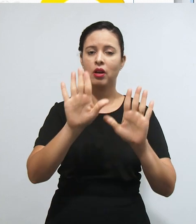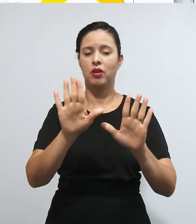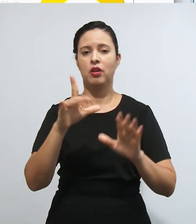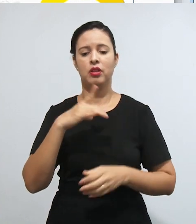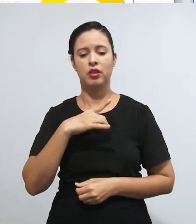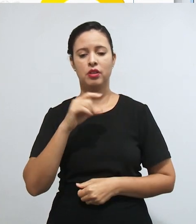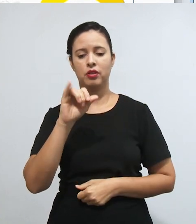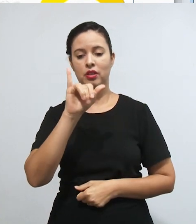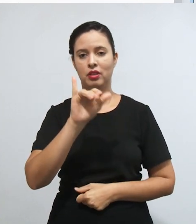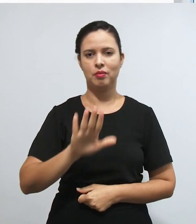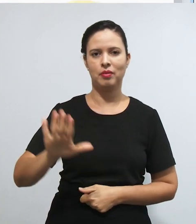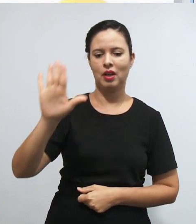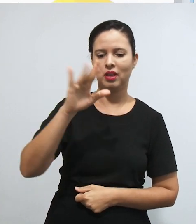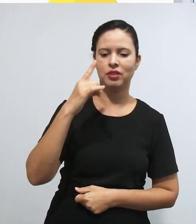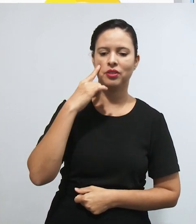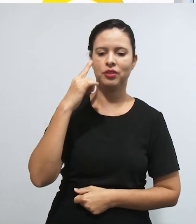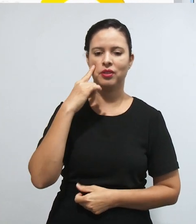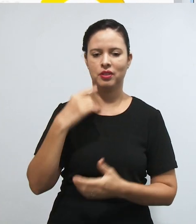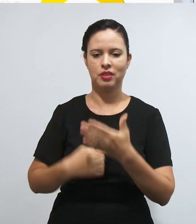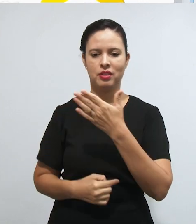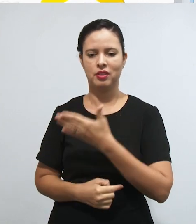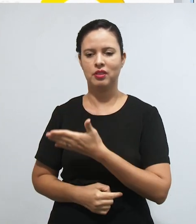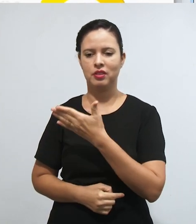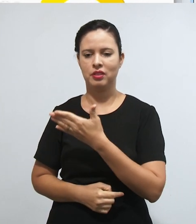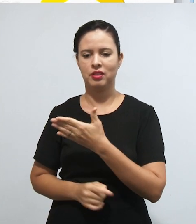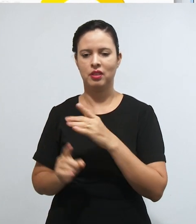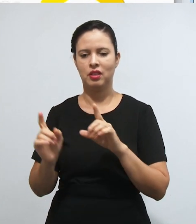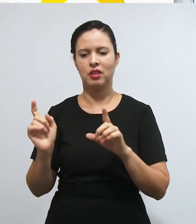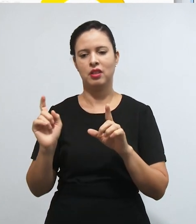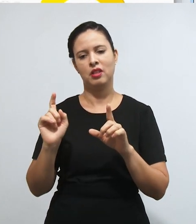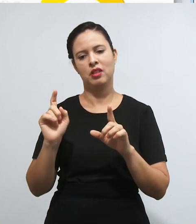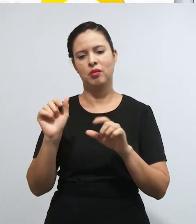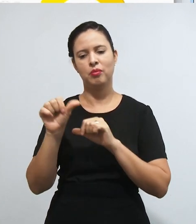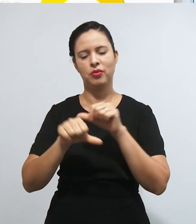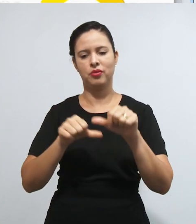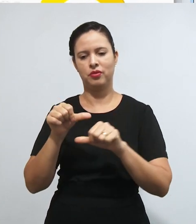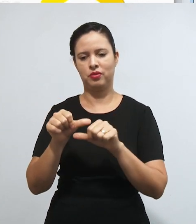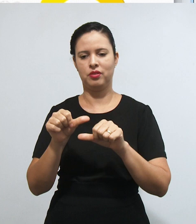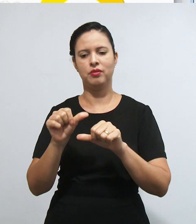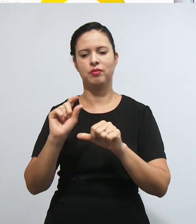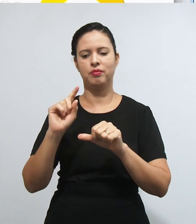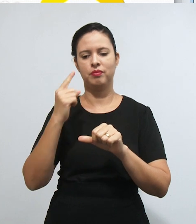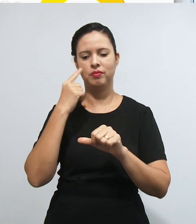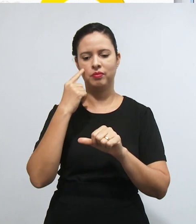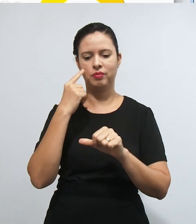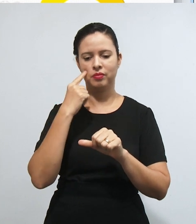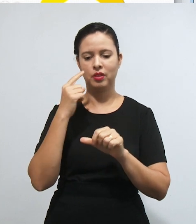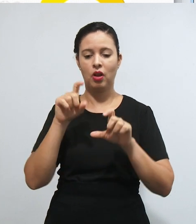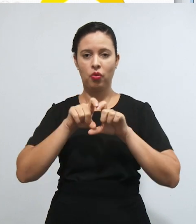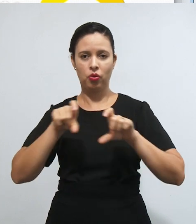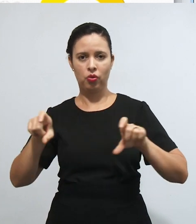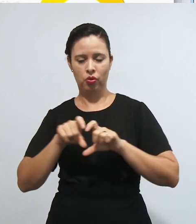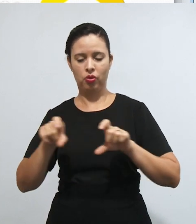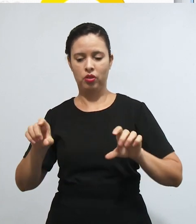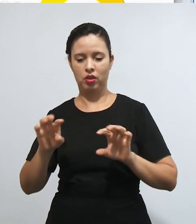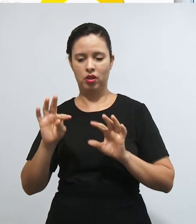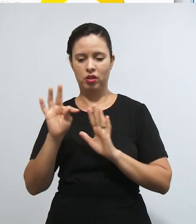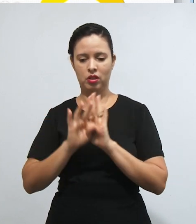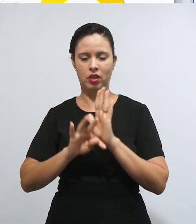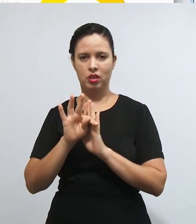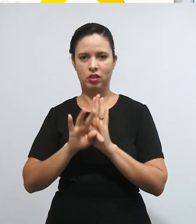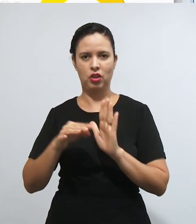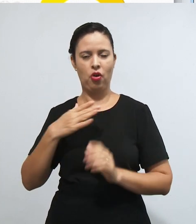colocar ele para flutuar aqui, após o anterior também. E essa de caixinha de texto, eu gosto de um efeito